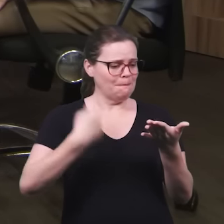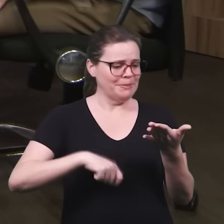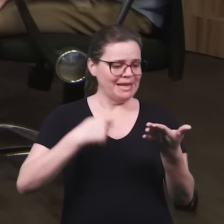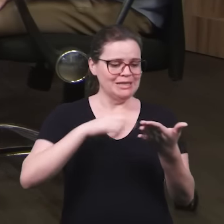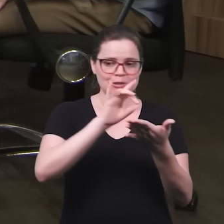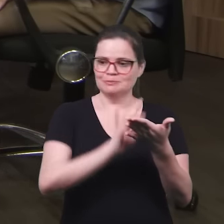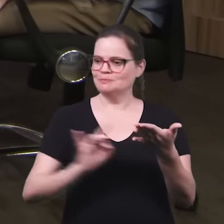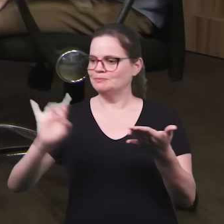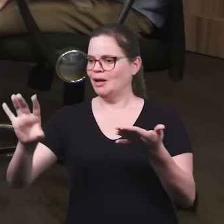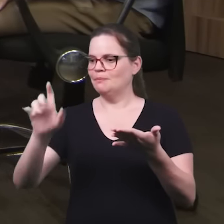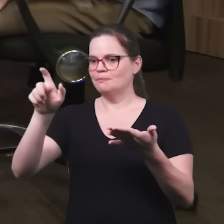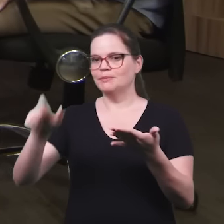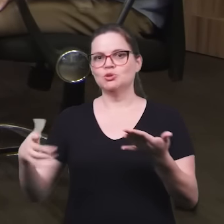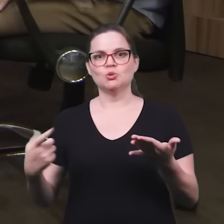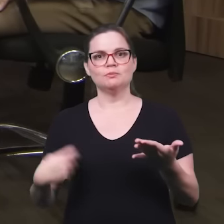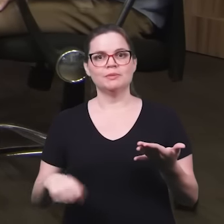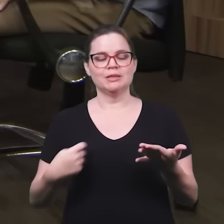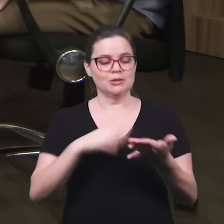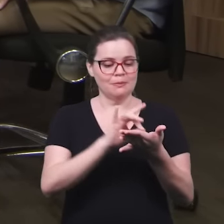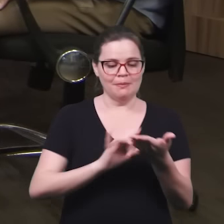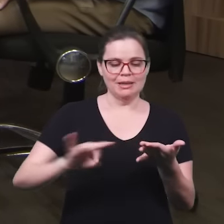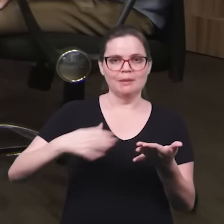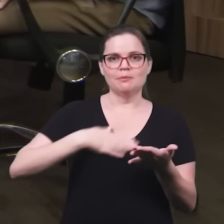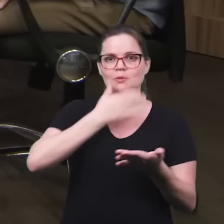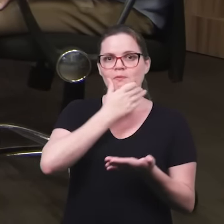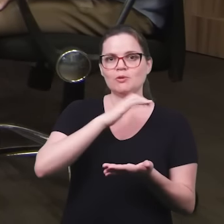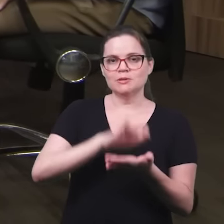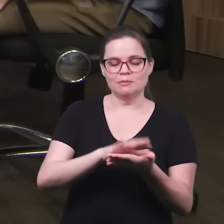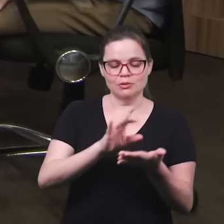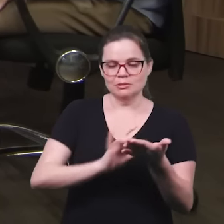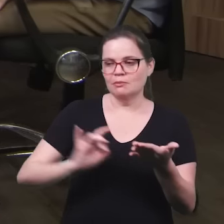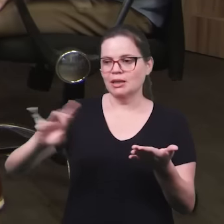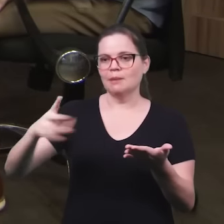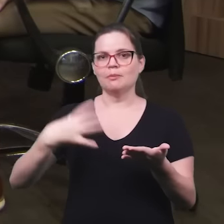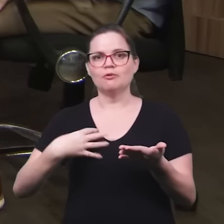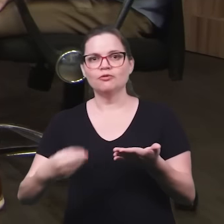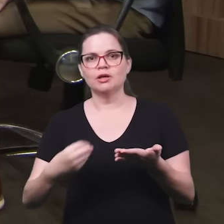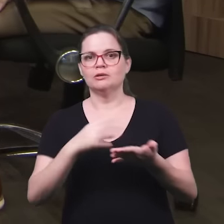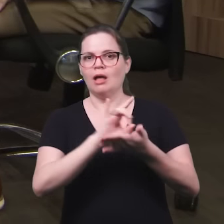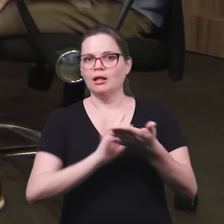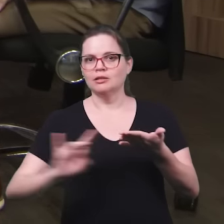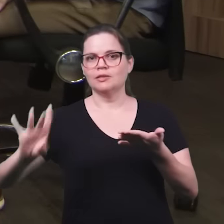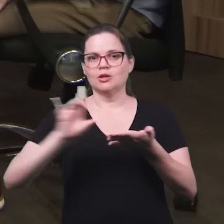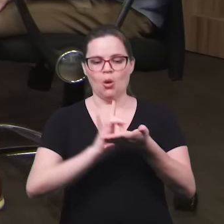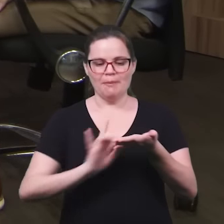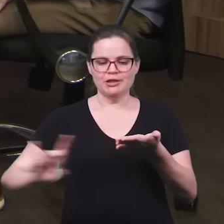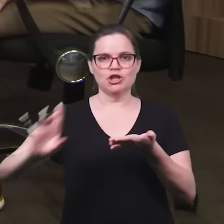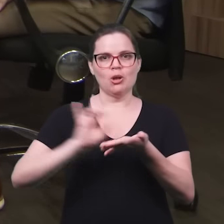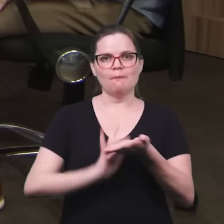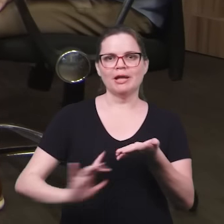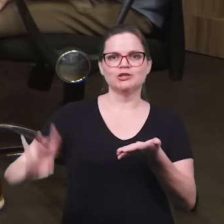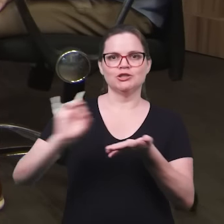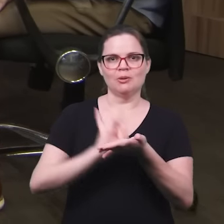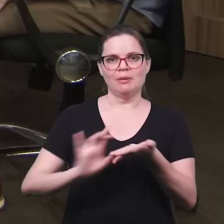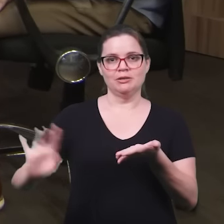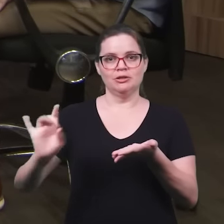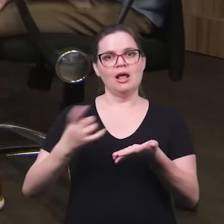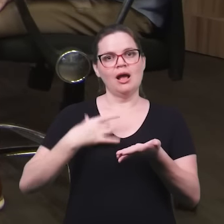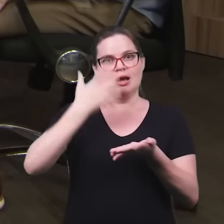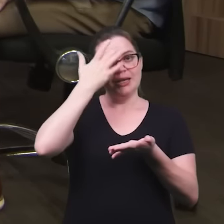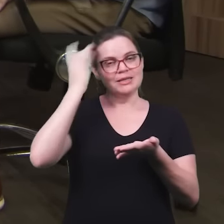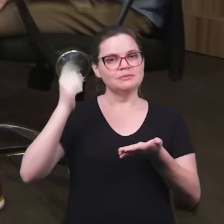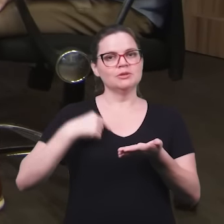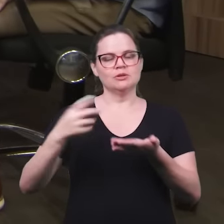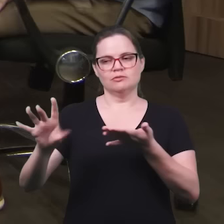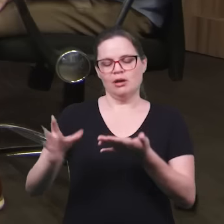isso, ou que o fulano veja isso. Eu tenho que mandar para o meu esposo, para minha esposa, ou para o meu filho. E aí você compartilha. E com isso, essas outras pessoas